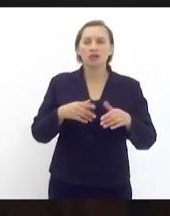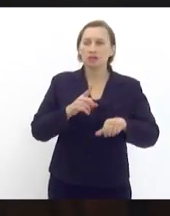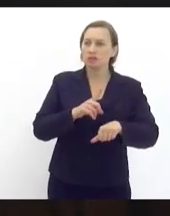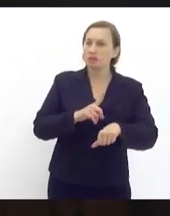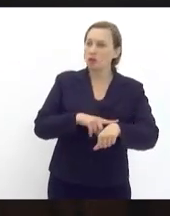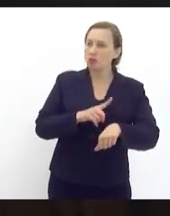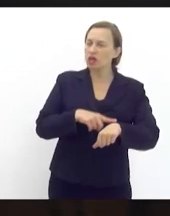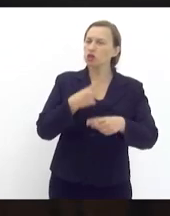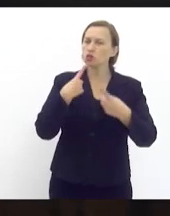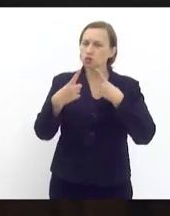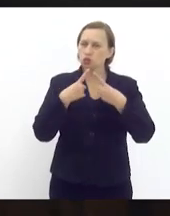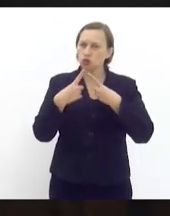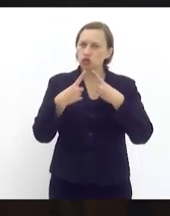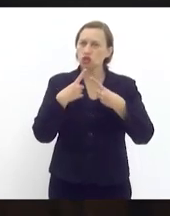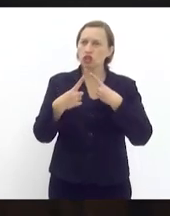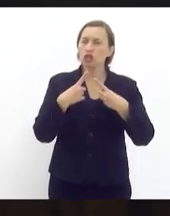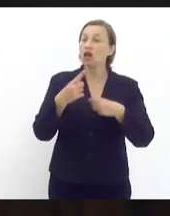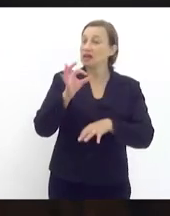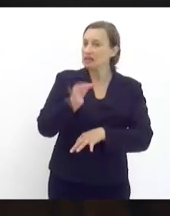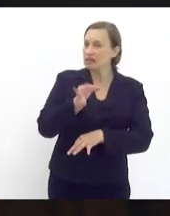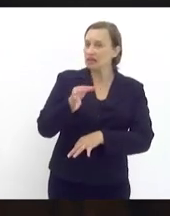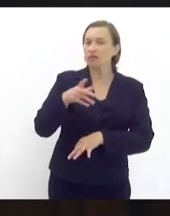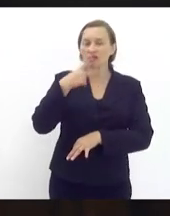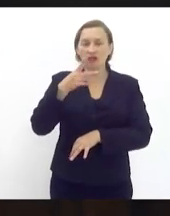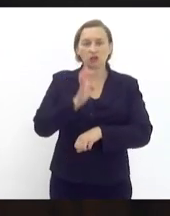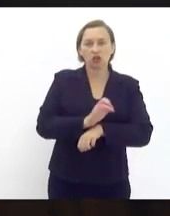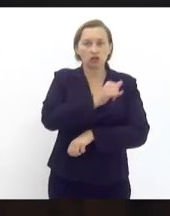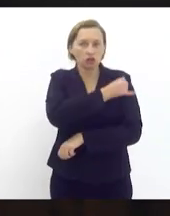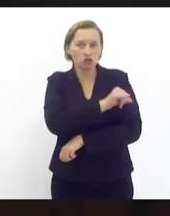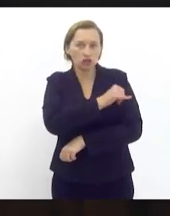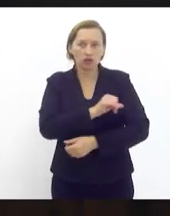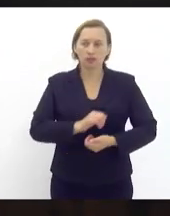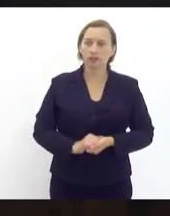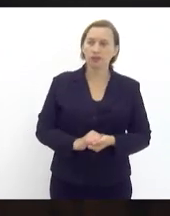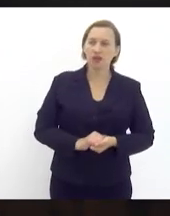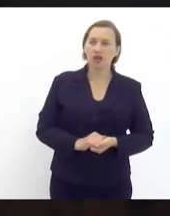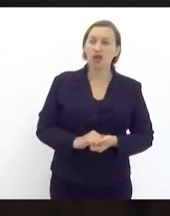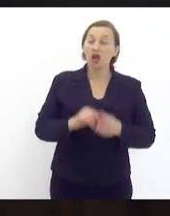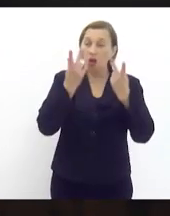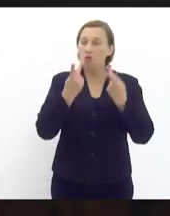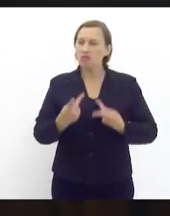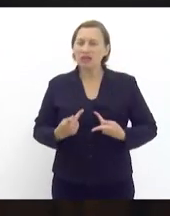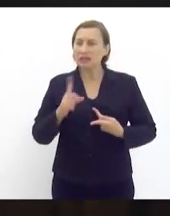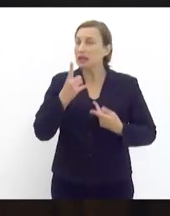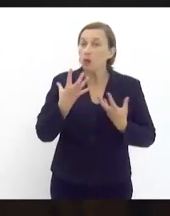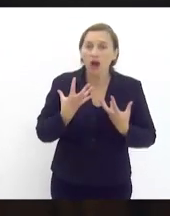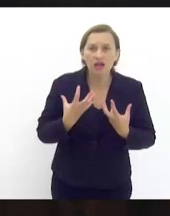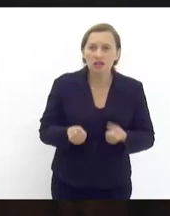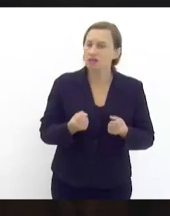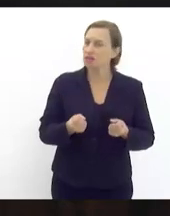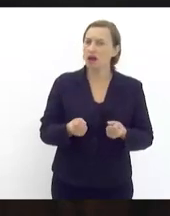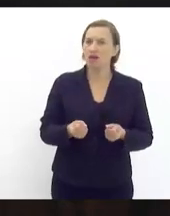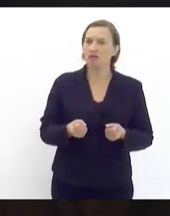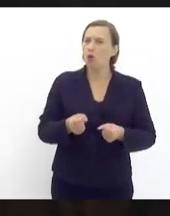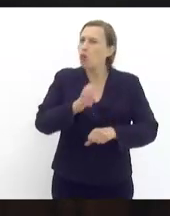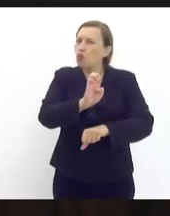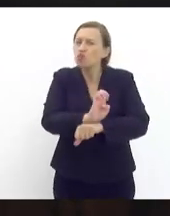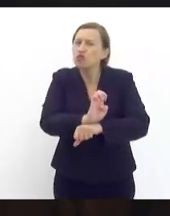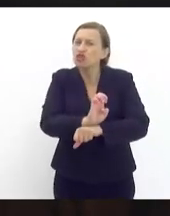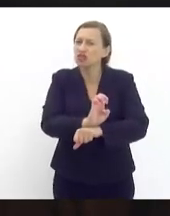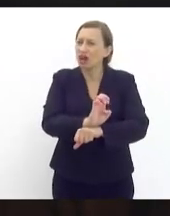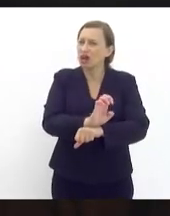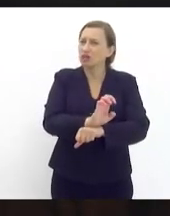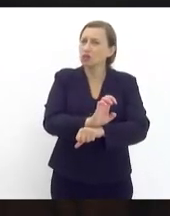é o fim literalmente falando do Estado do Rio de Janeiro é um mandamento inaceitável um estado